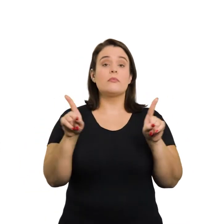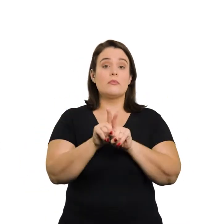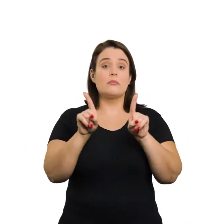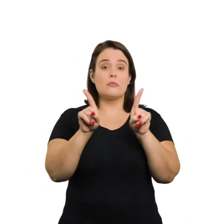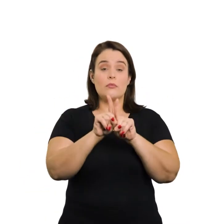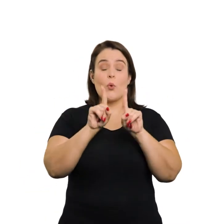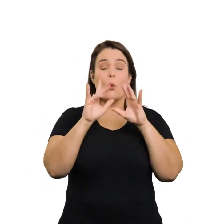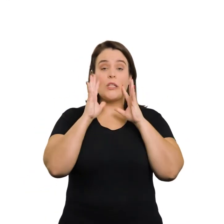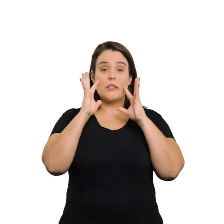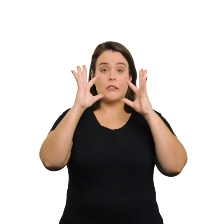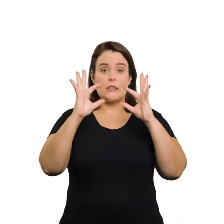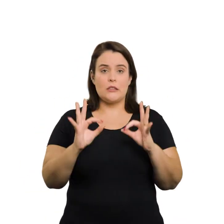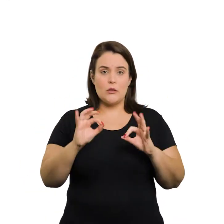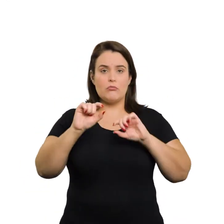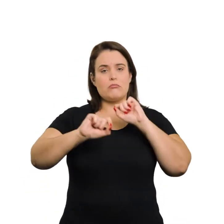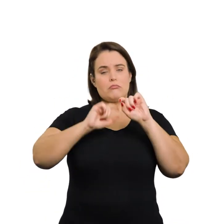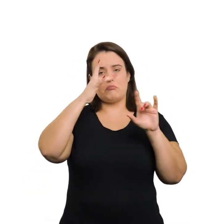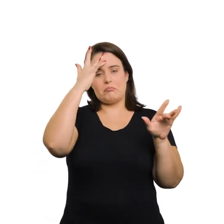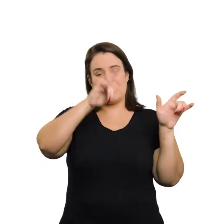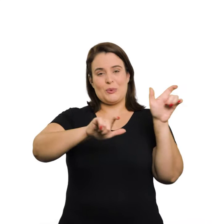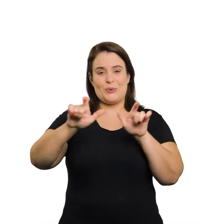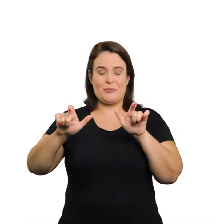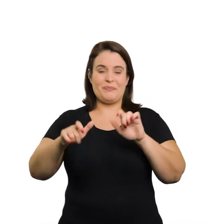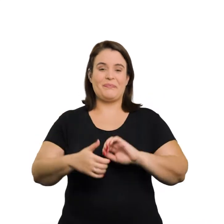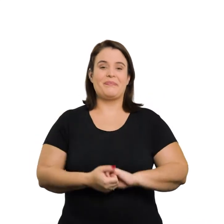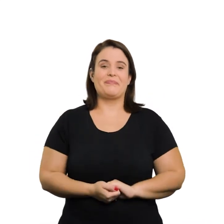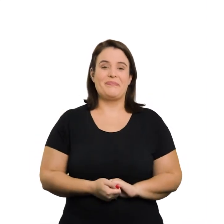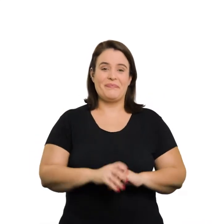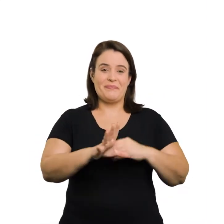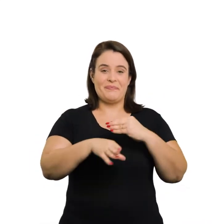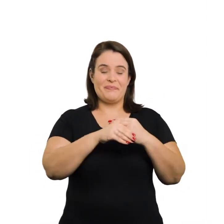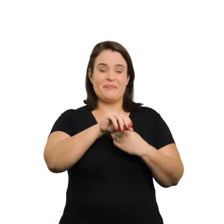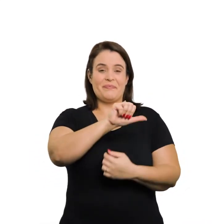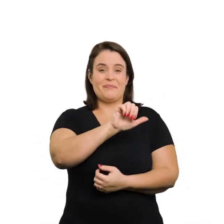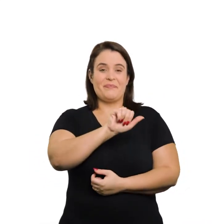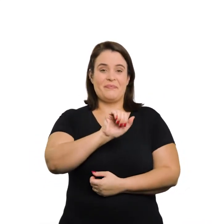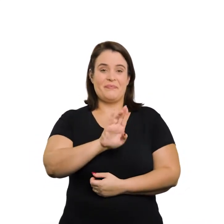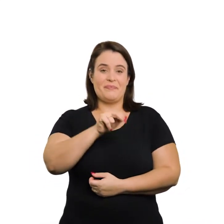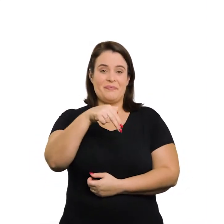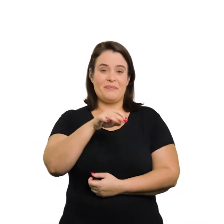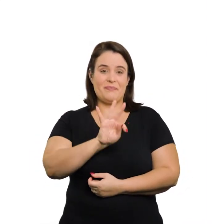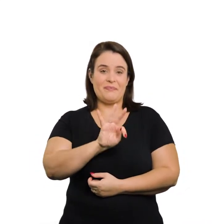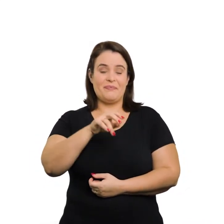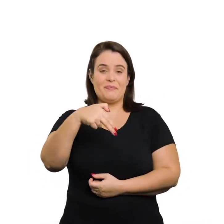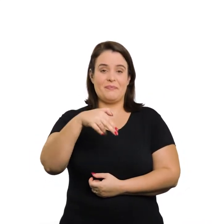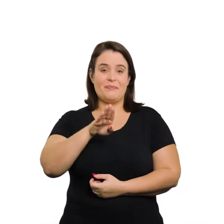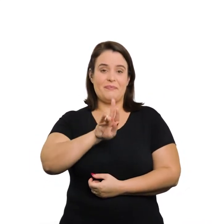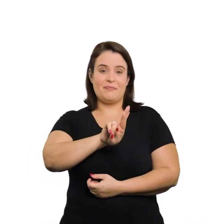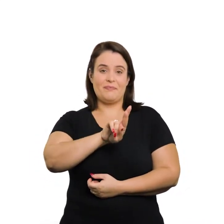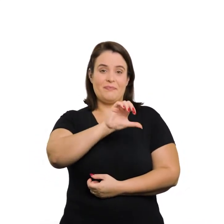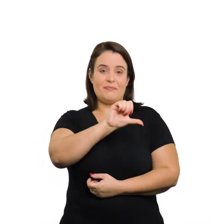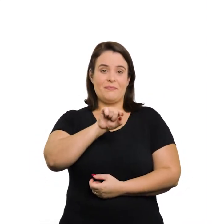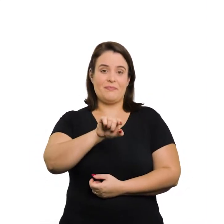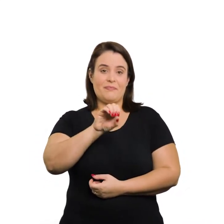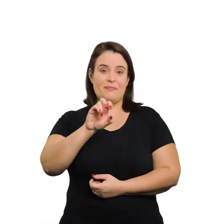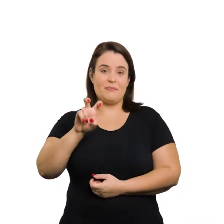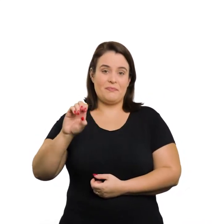ou grande nível de concentração por parte das pessoas. Anexo A, ABNT,